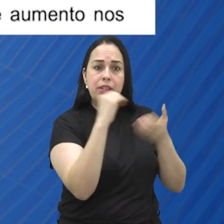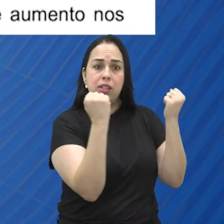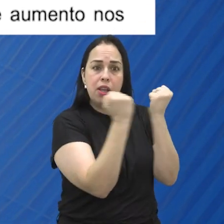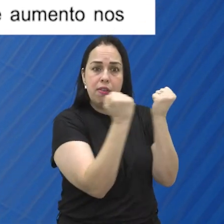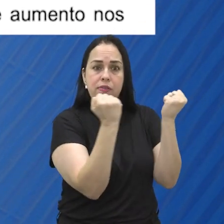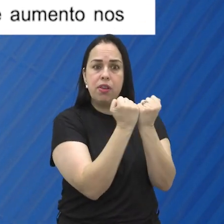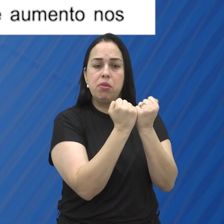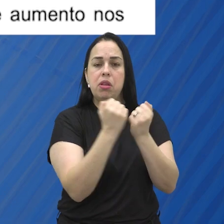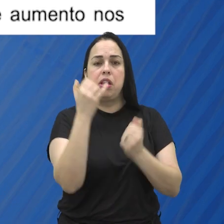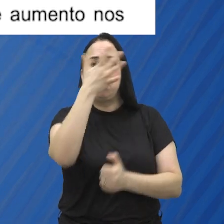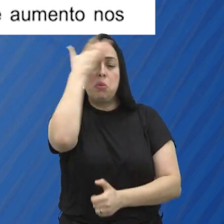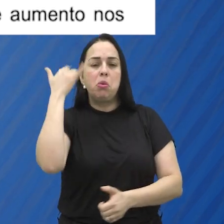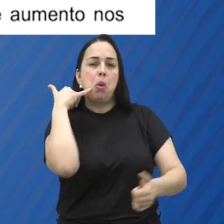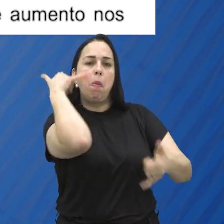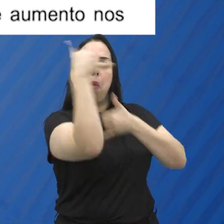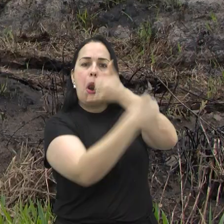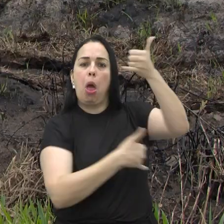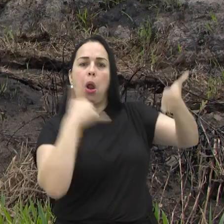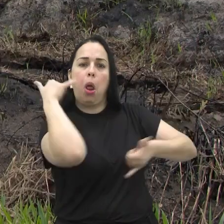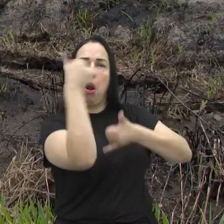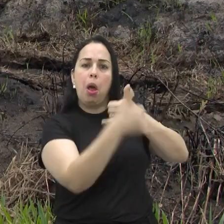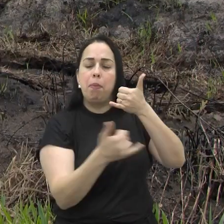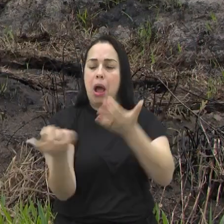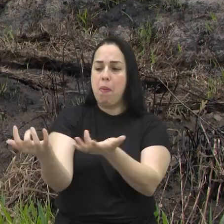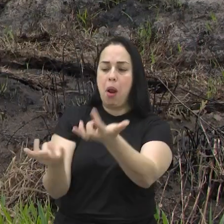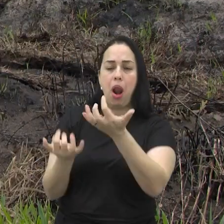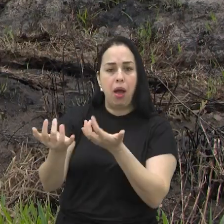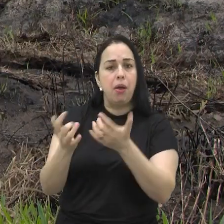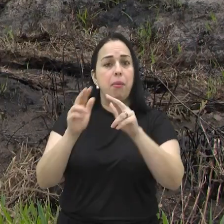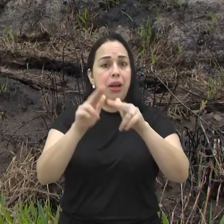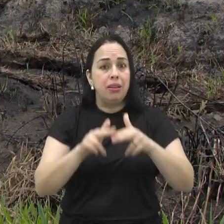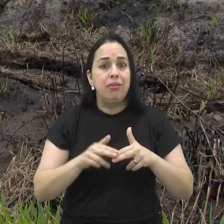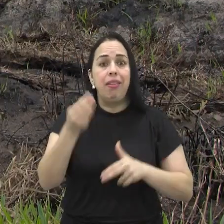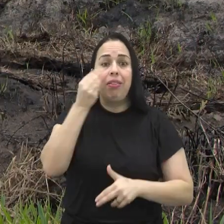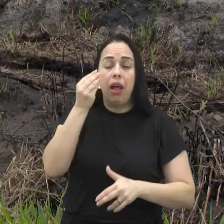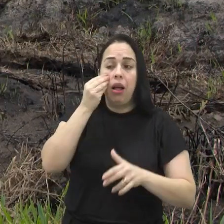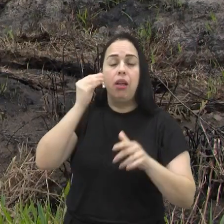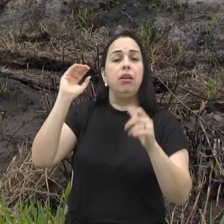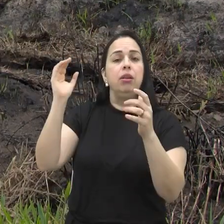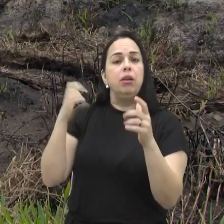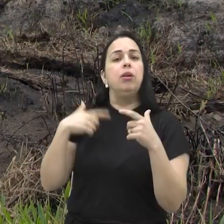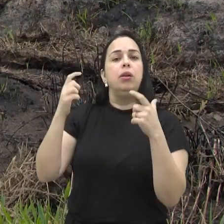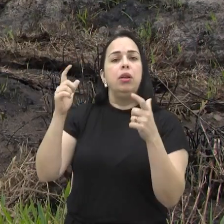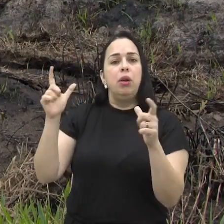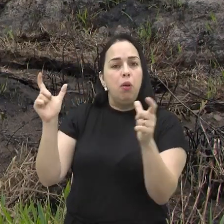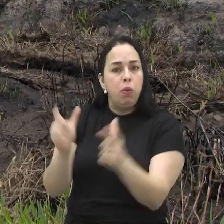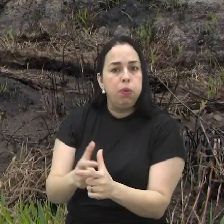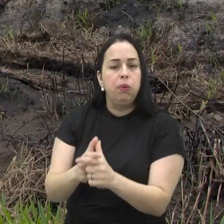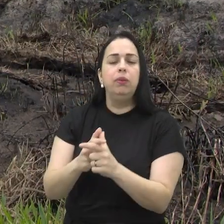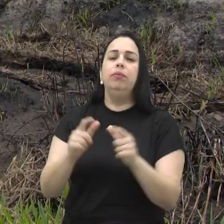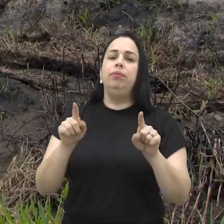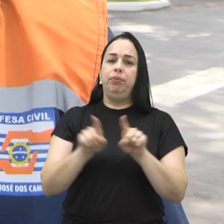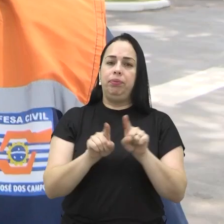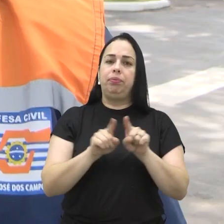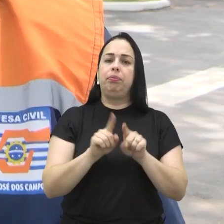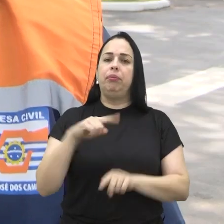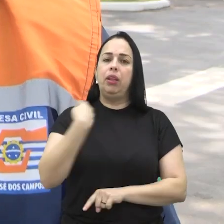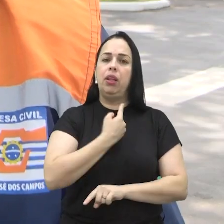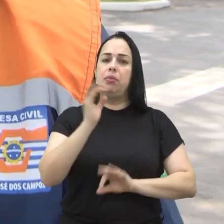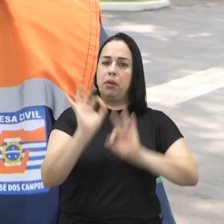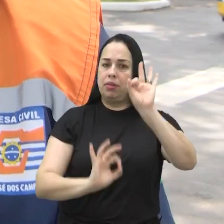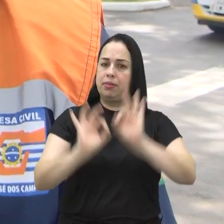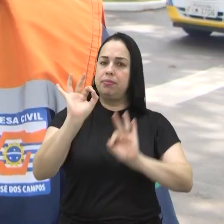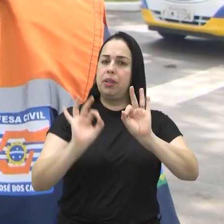recebe mais chamados de casos de incêndio. Para tentar amenizar esses números, o órgão atua com ações de prevenção. Nós